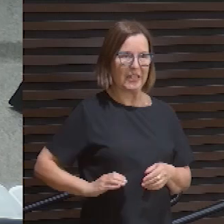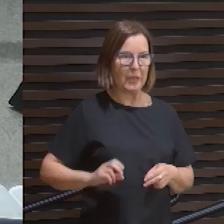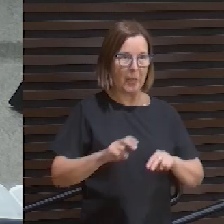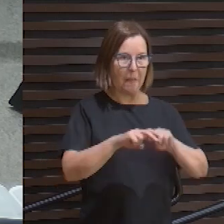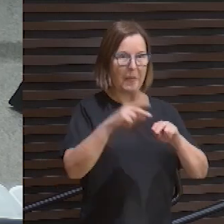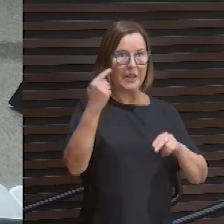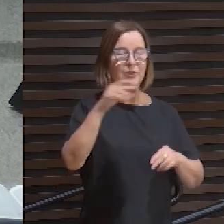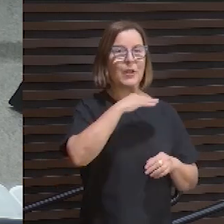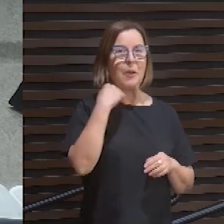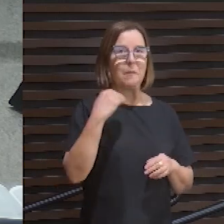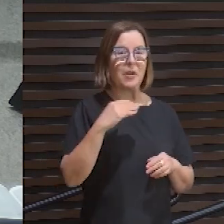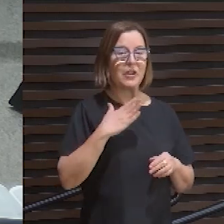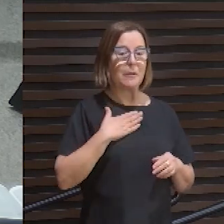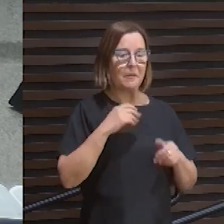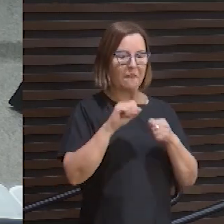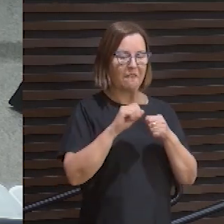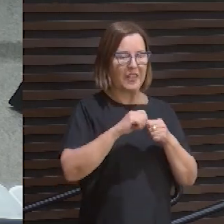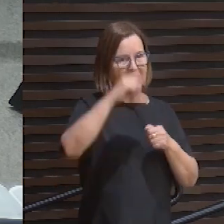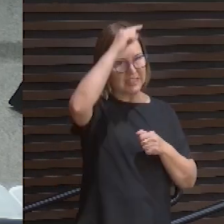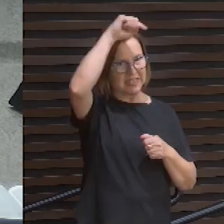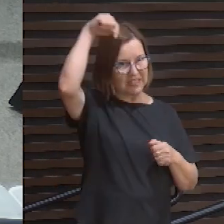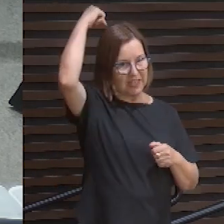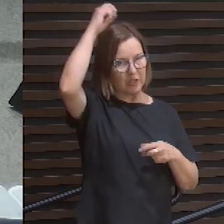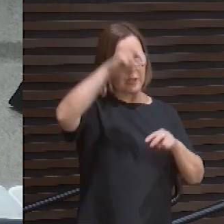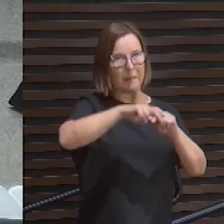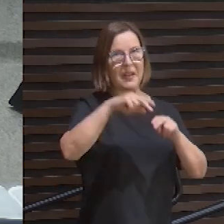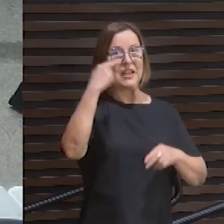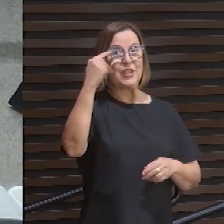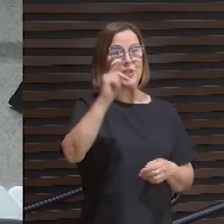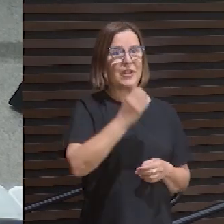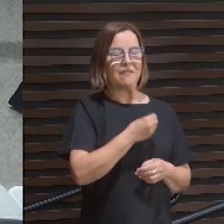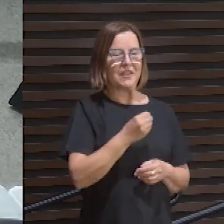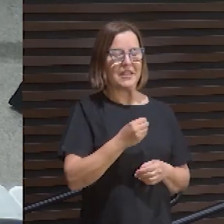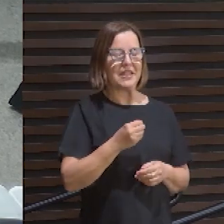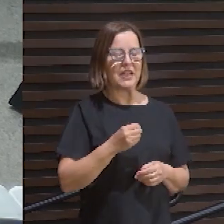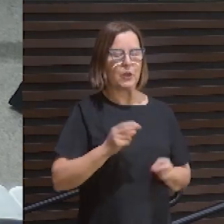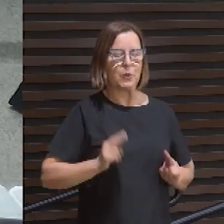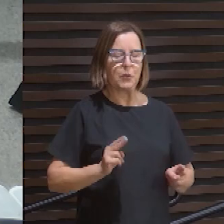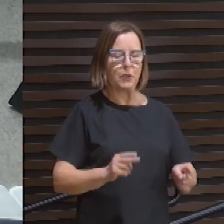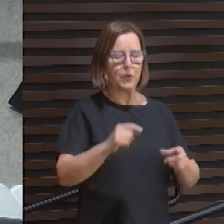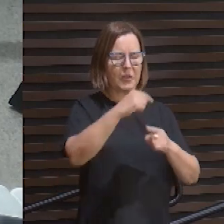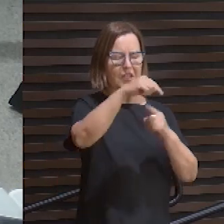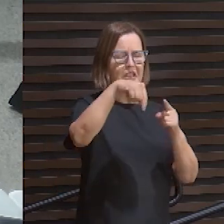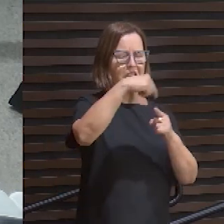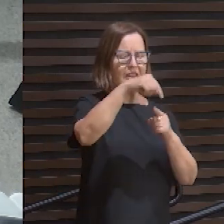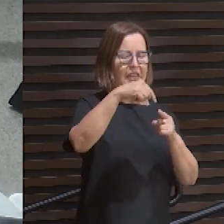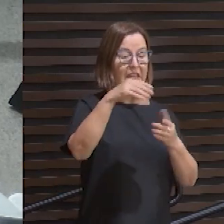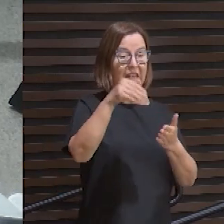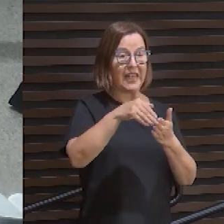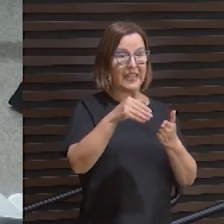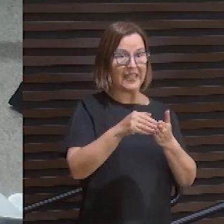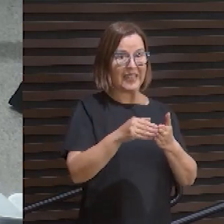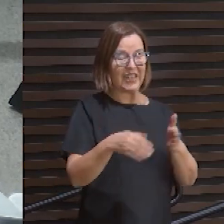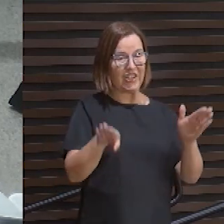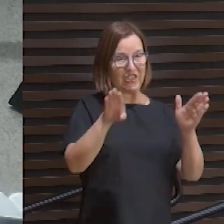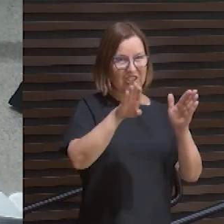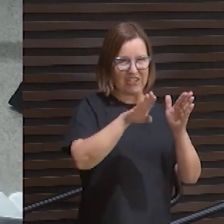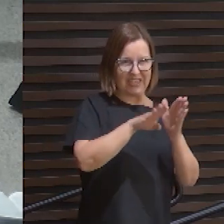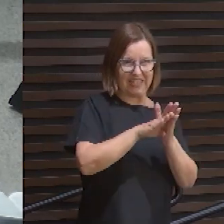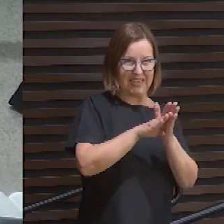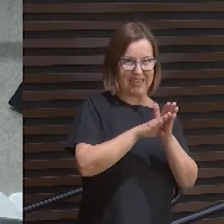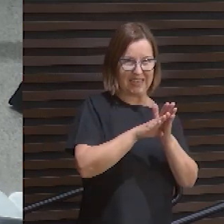Pela vida de Deus, ele vai me santificar até eu chegar à santidade da estatura da varonilidade